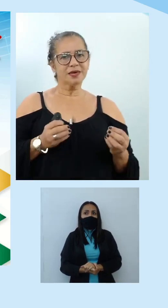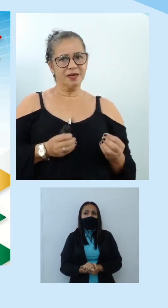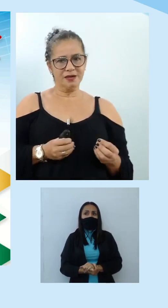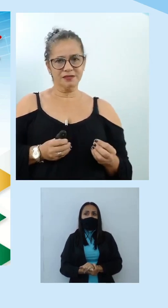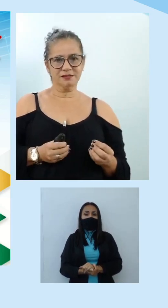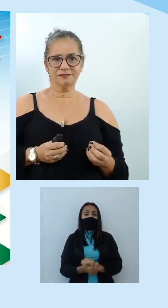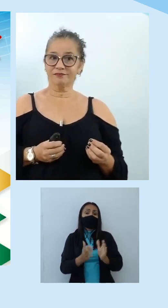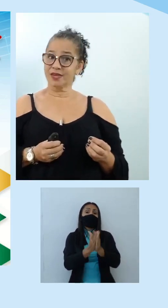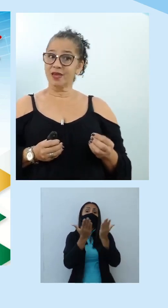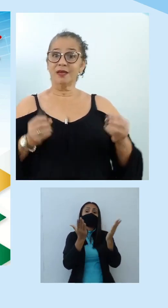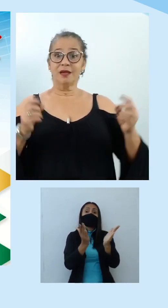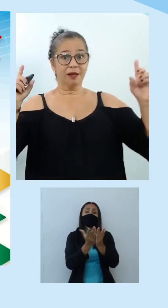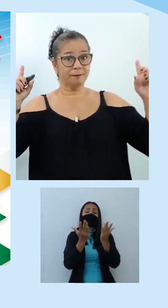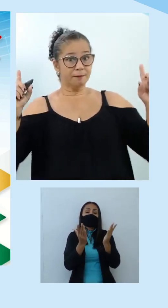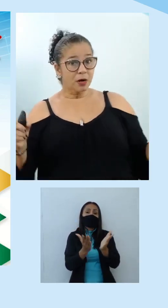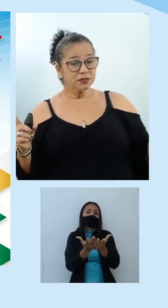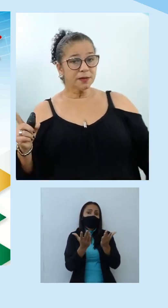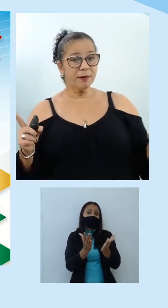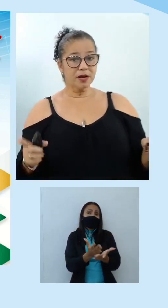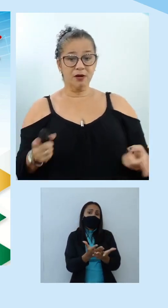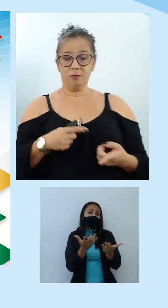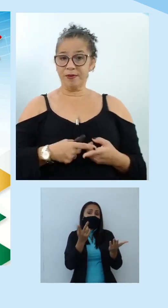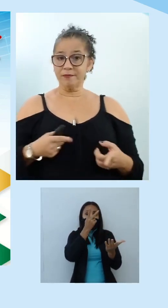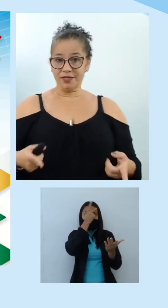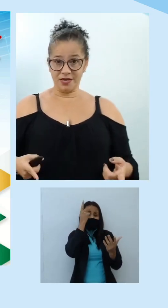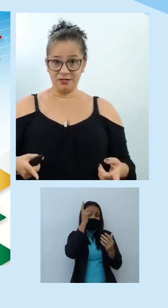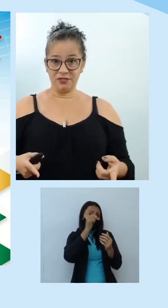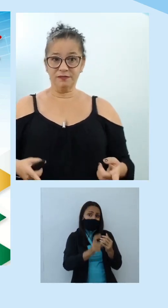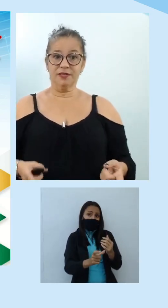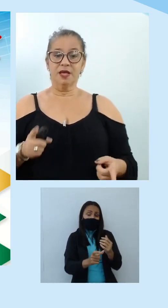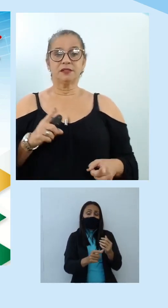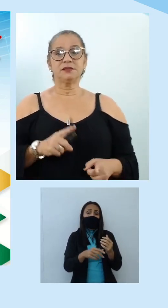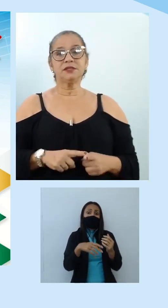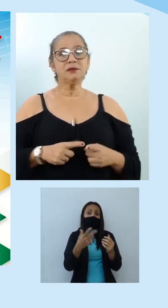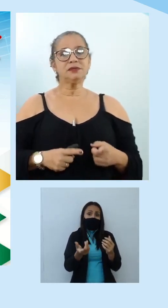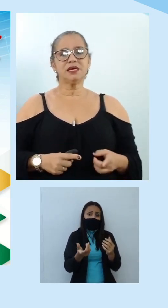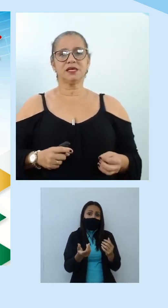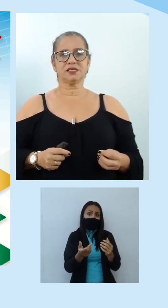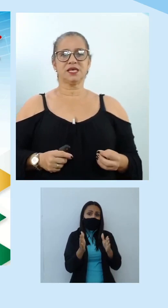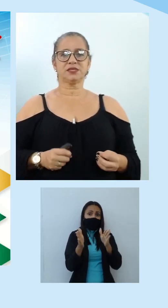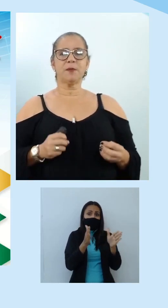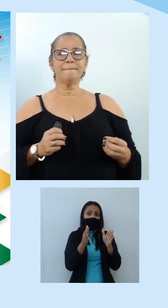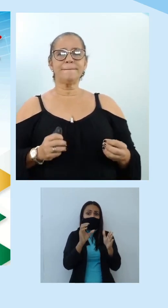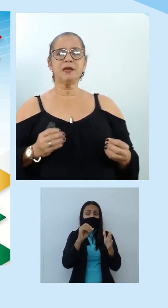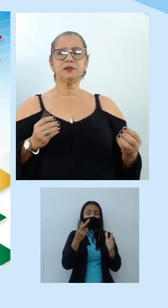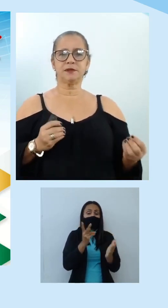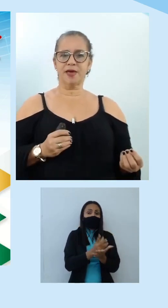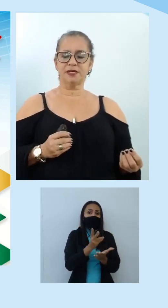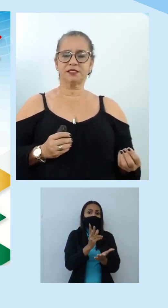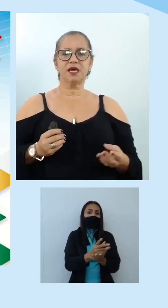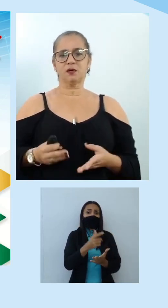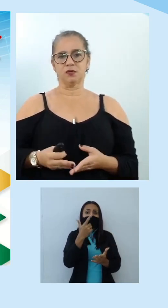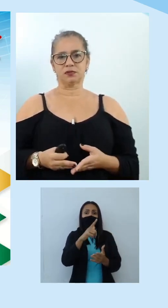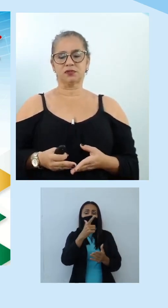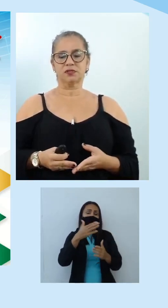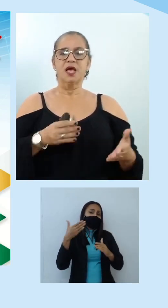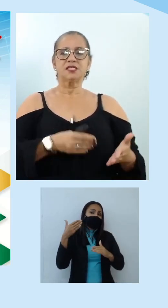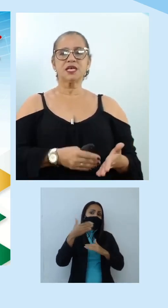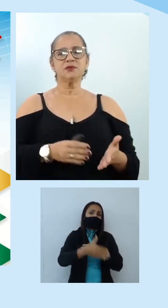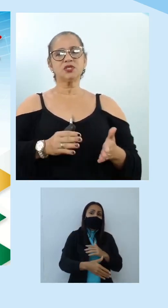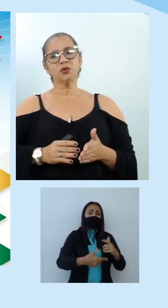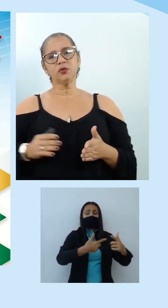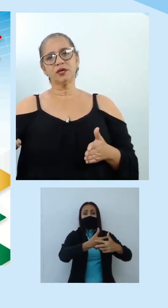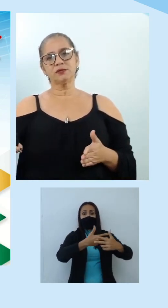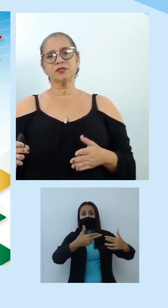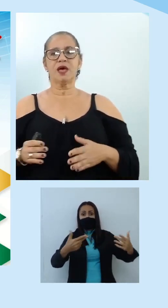são aqueles que, modo temporário ou permanente, não têm acesso a um mínimo de bens e recursos,